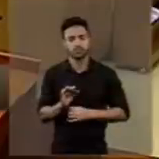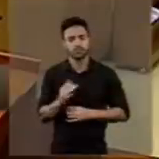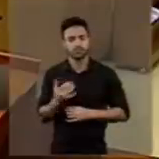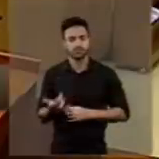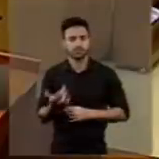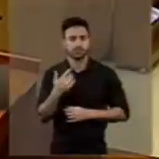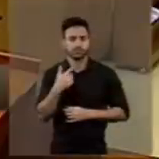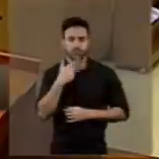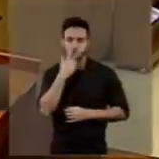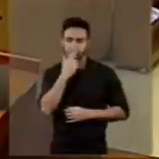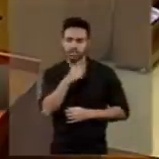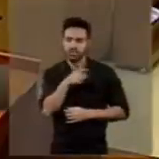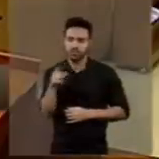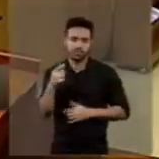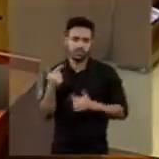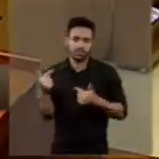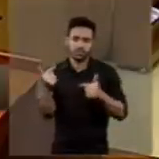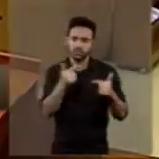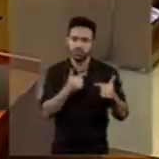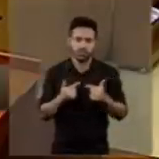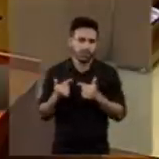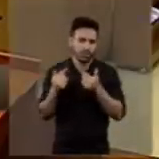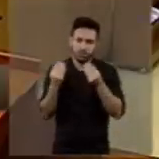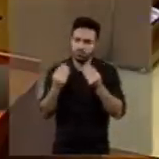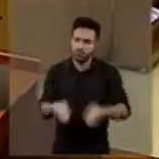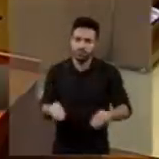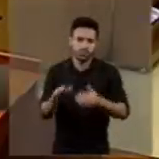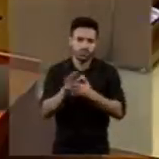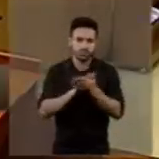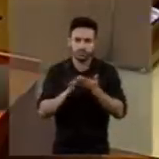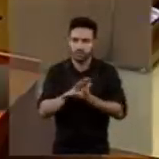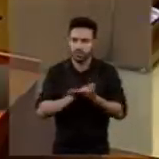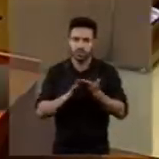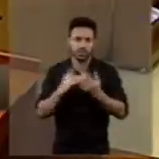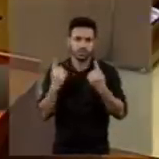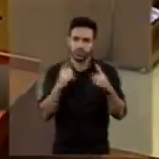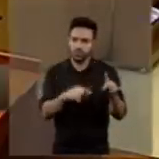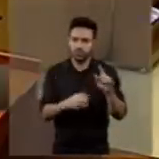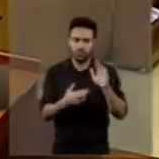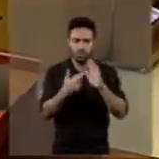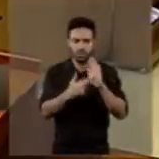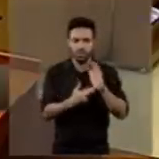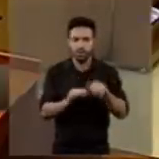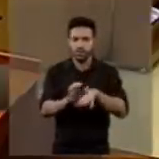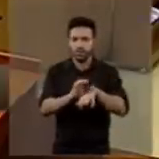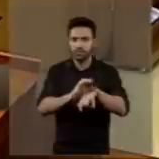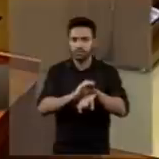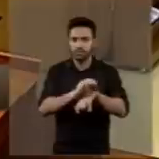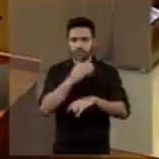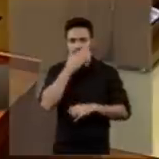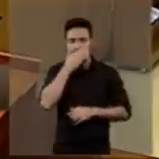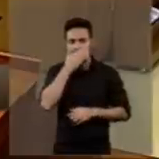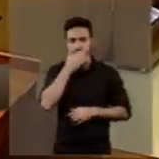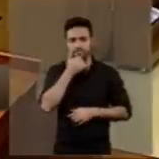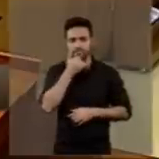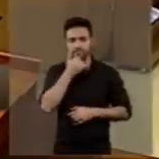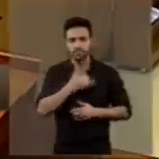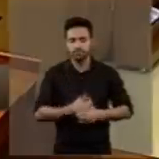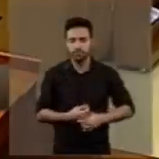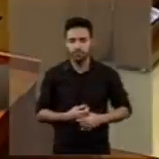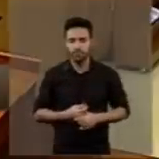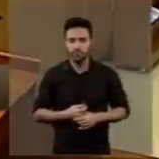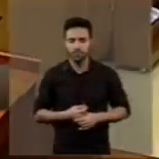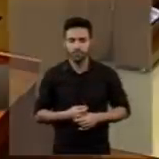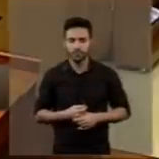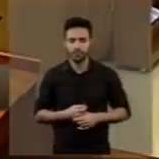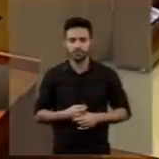haja nenhum ferimento a nenhum princípio ou norma constitucional. Salvo, e aí é a